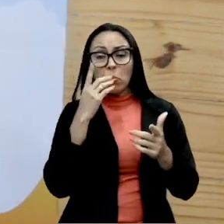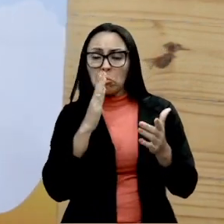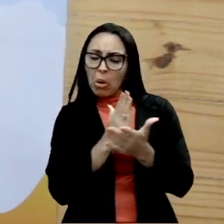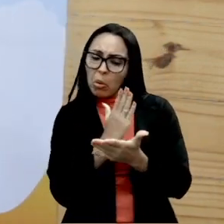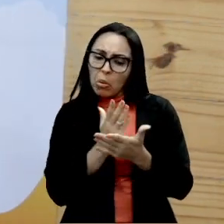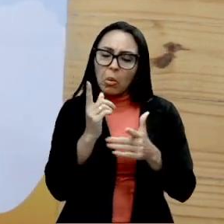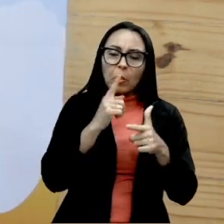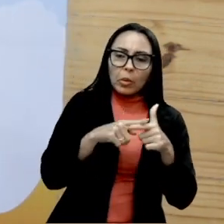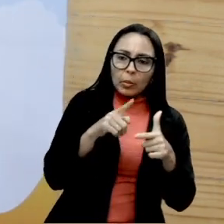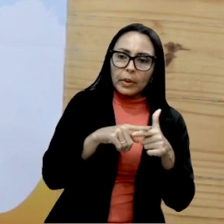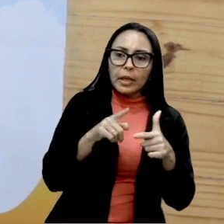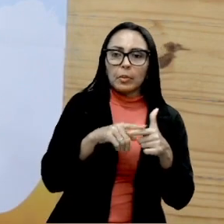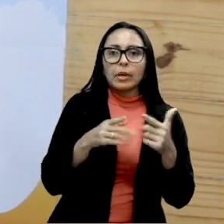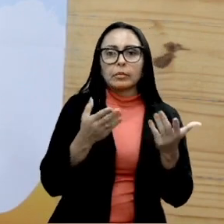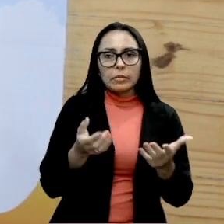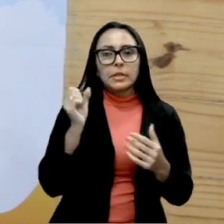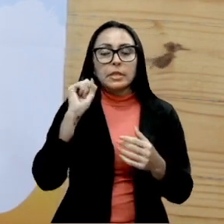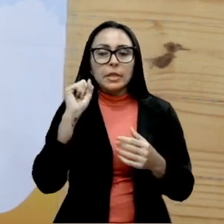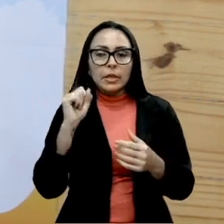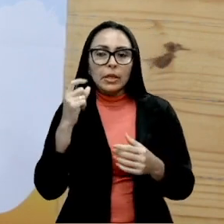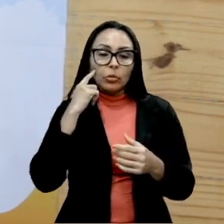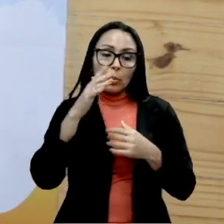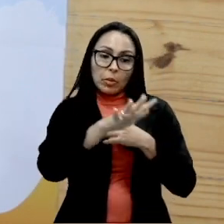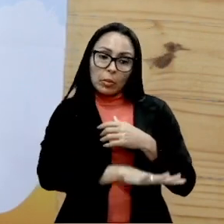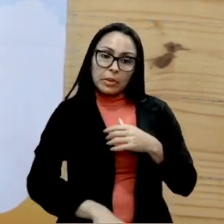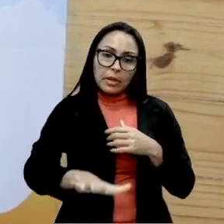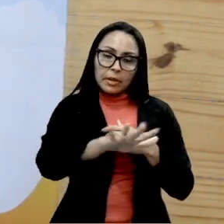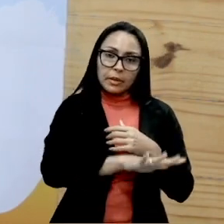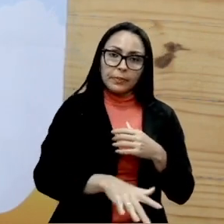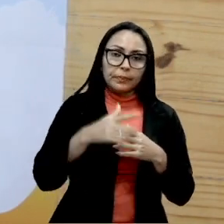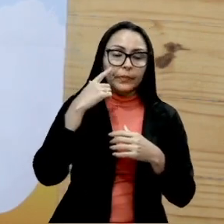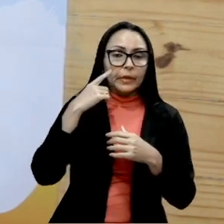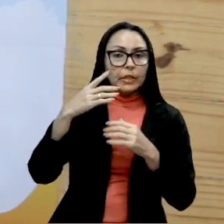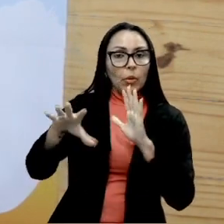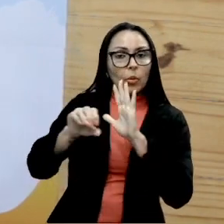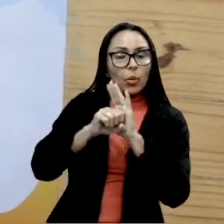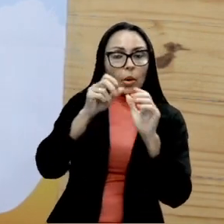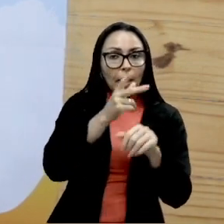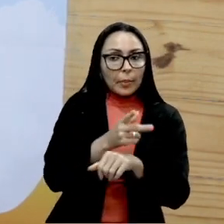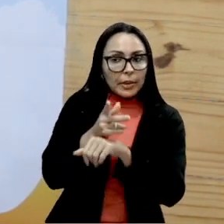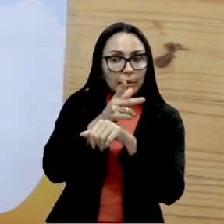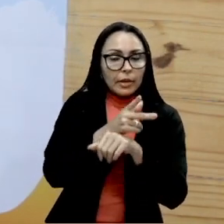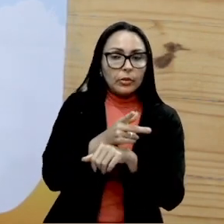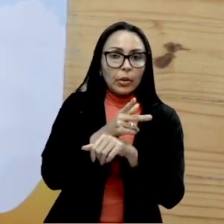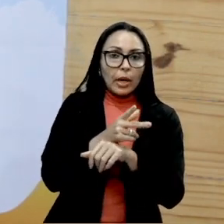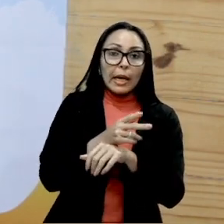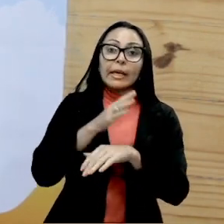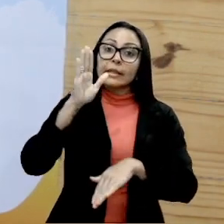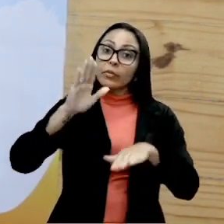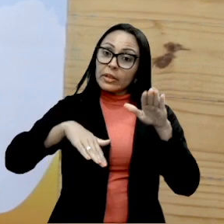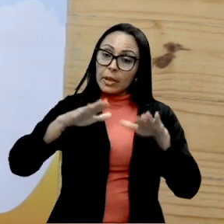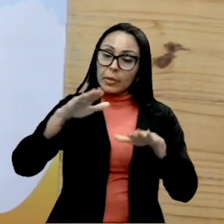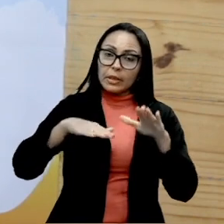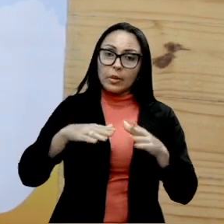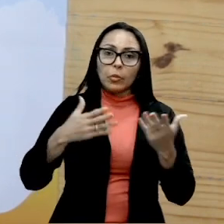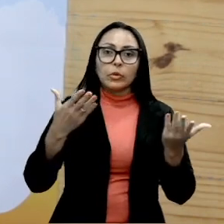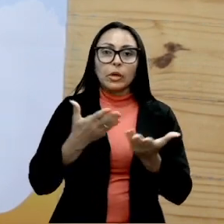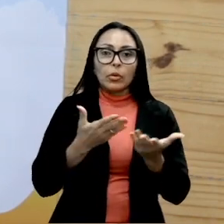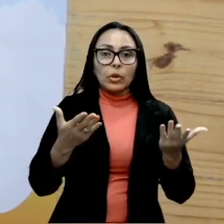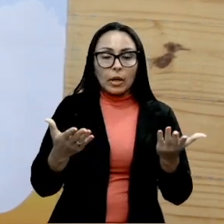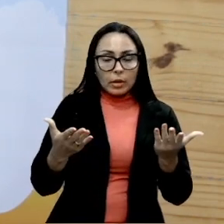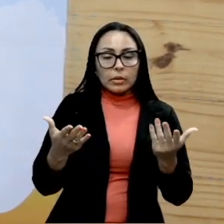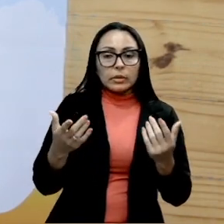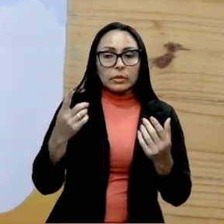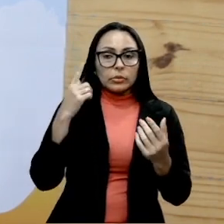sobre o meio ambiente, né? Ele está ali captando o evento. Então vai depender muito, o foco agora vai ser o talento